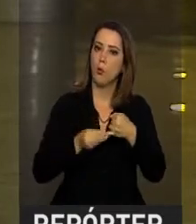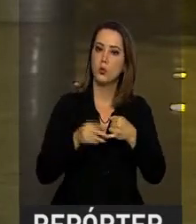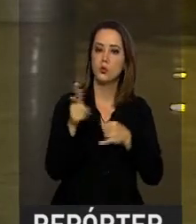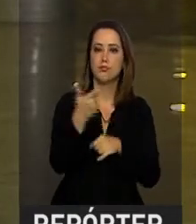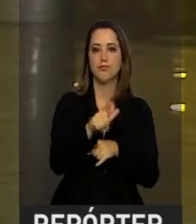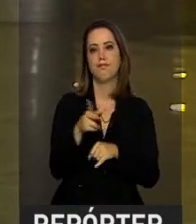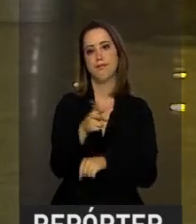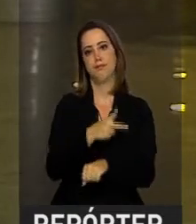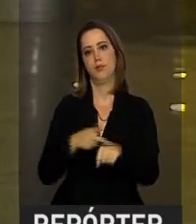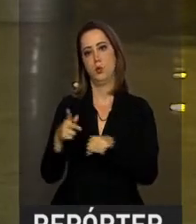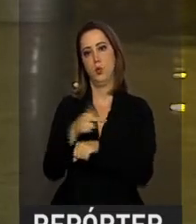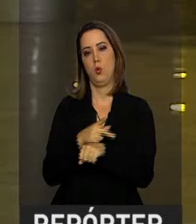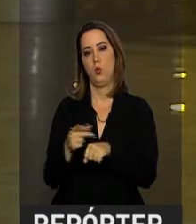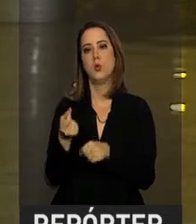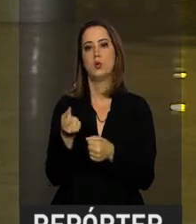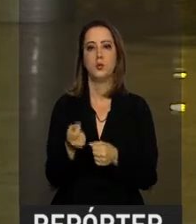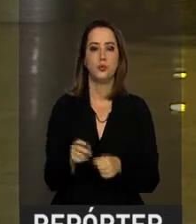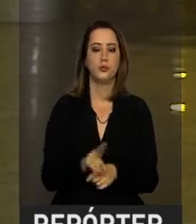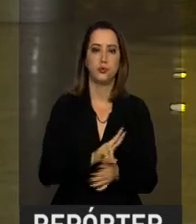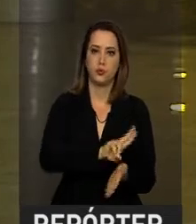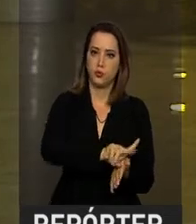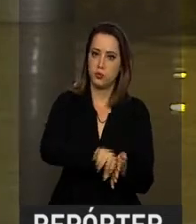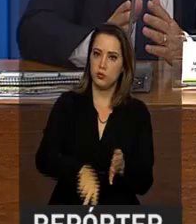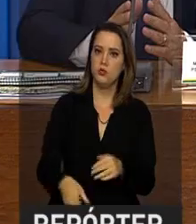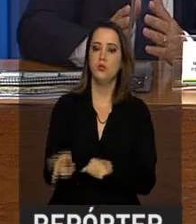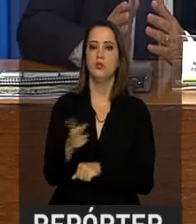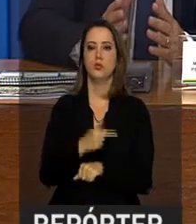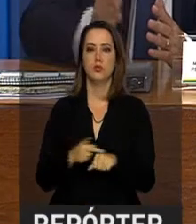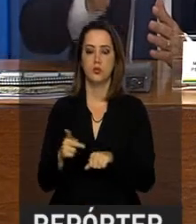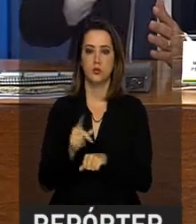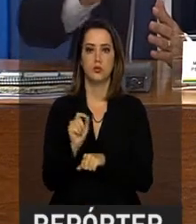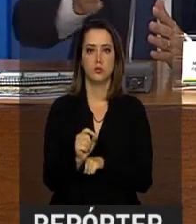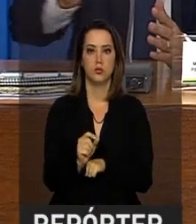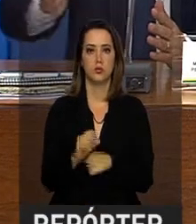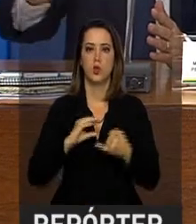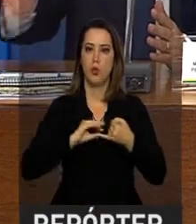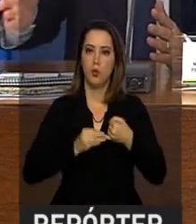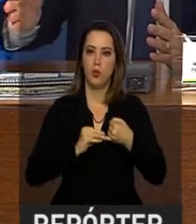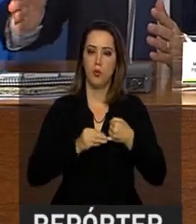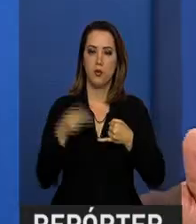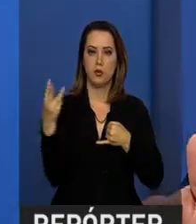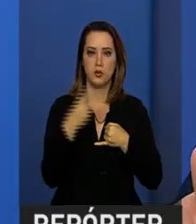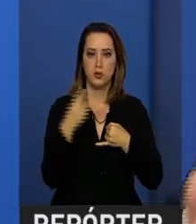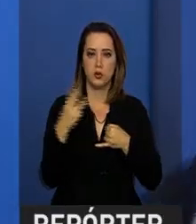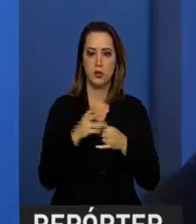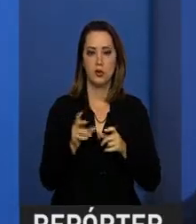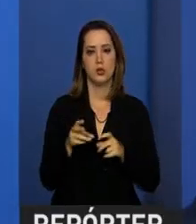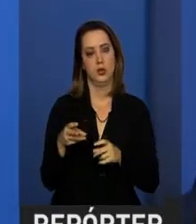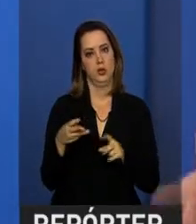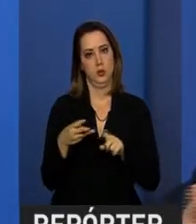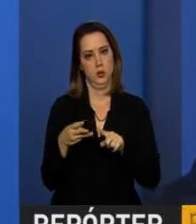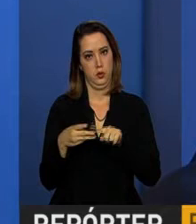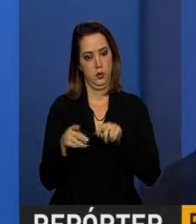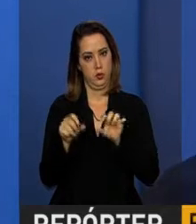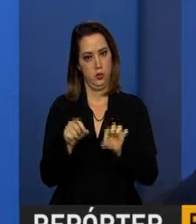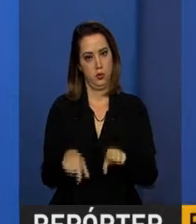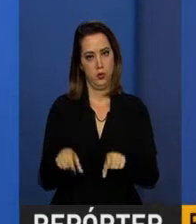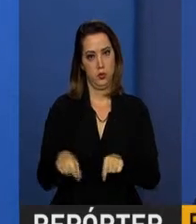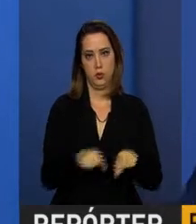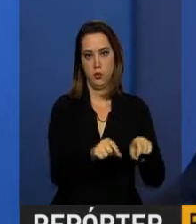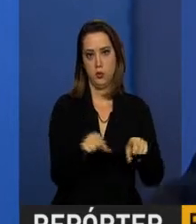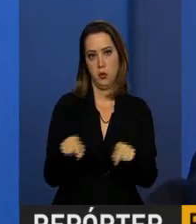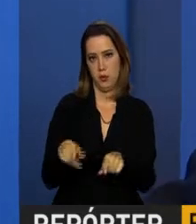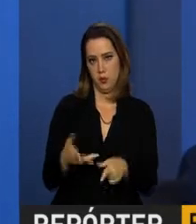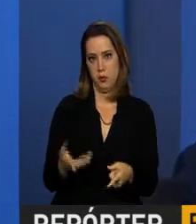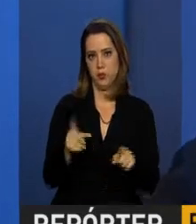mercosul como na china e no méxico o feijão é plantado em três safras no brasil a segunda safra que começa